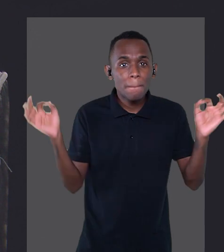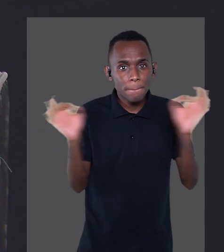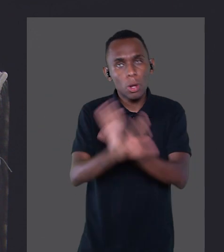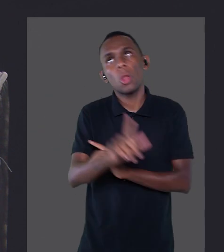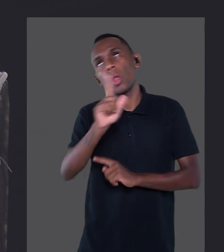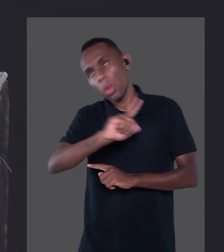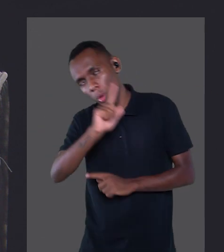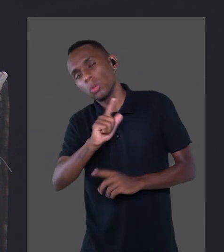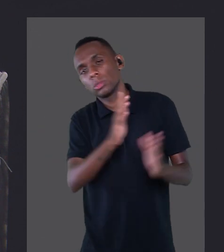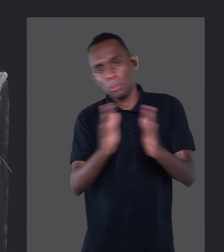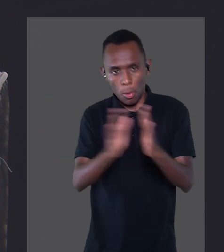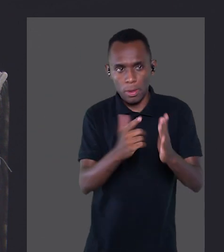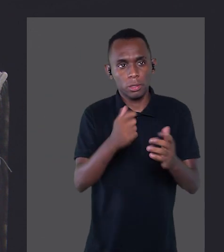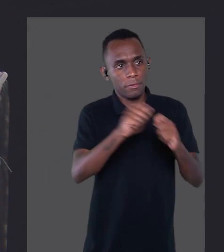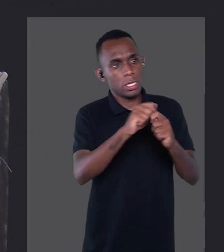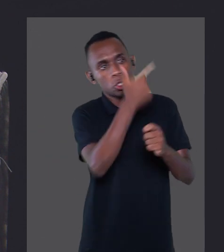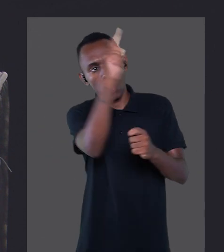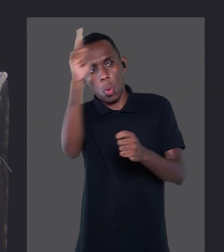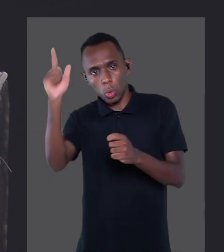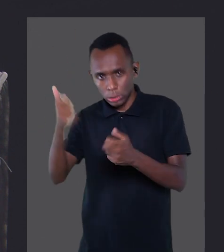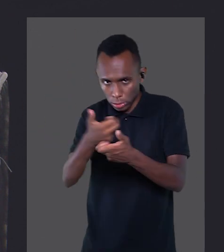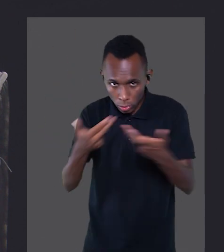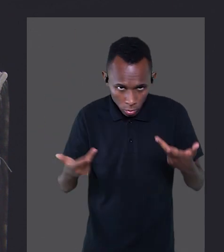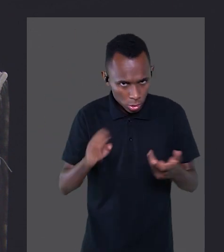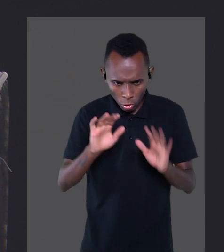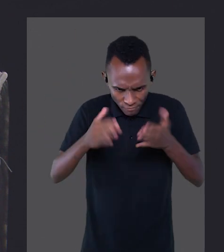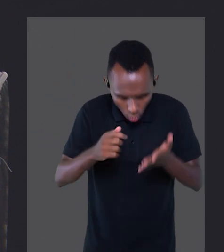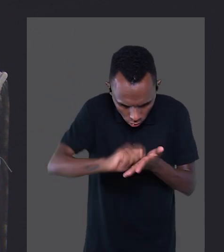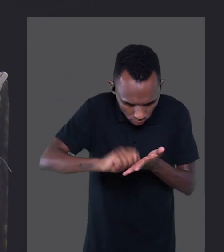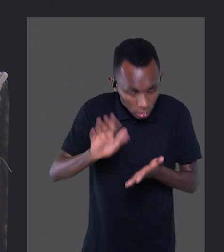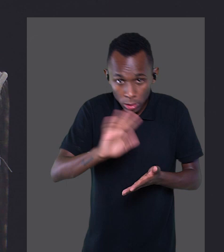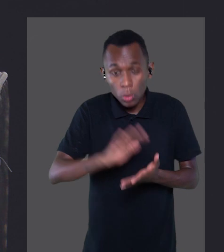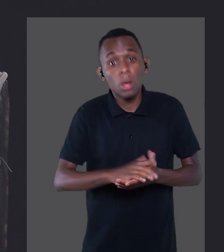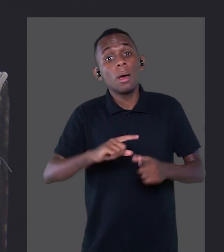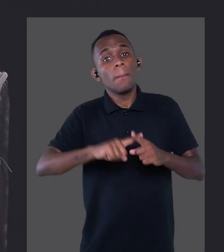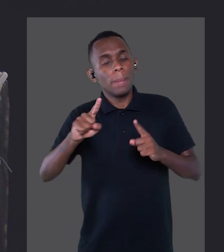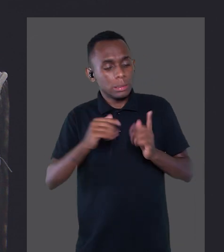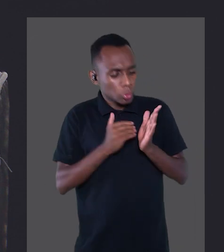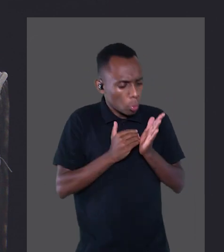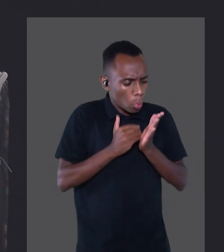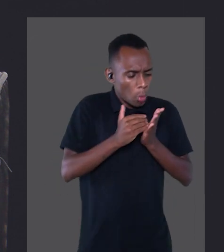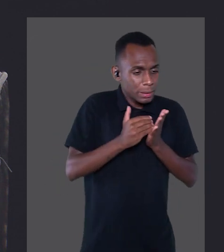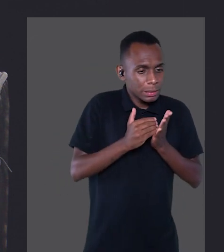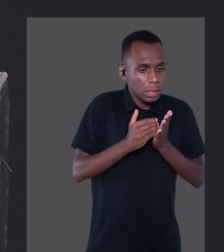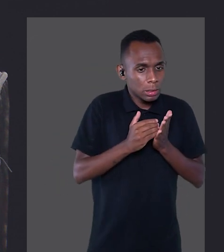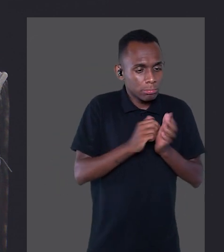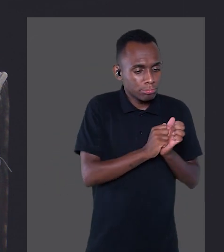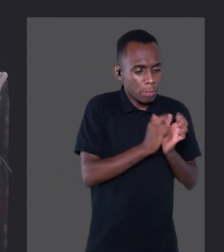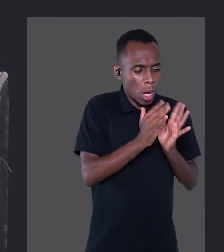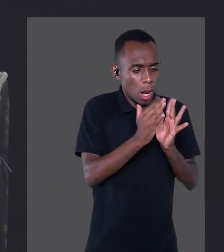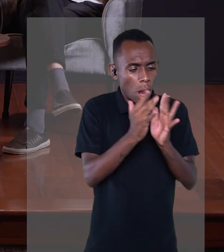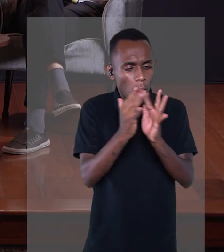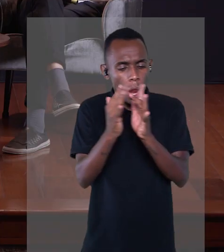Claro que eu fiz outras coisas nesses 18 anos, não fiquei só escrevendo um livro, mas entre começar o Drible e acabar o Drible foram 18